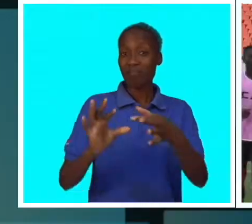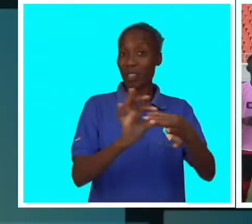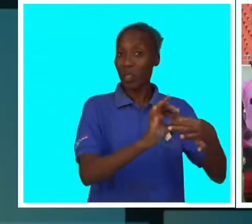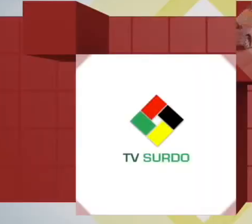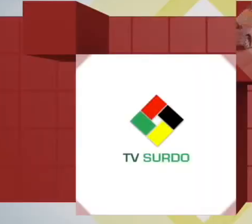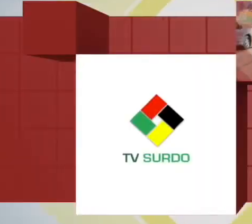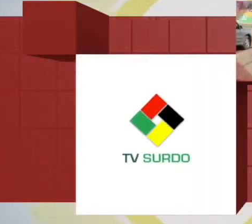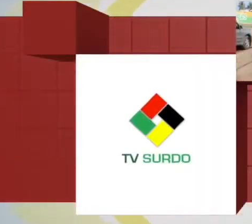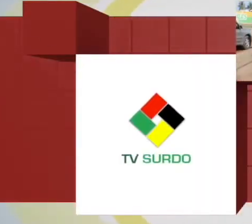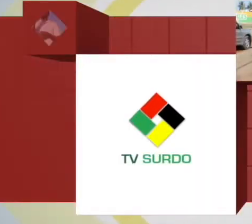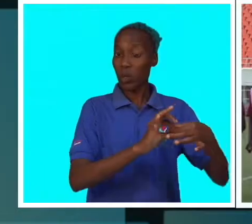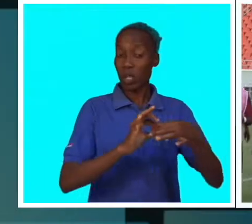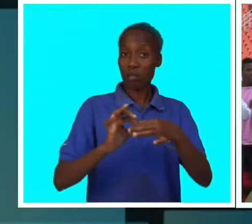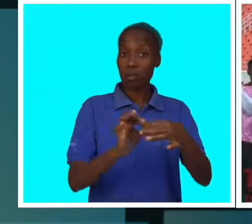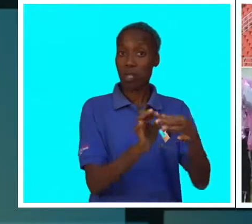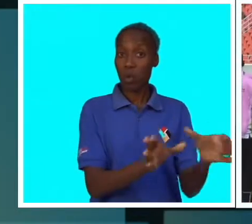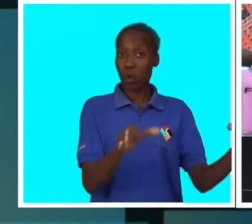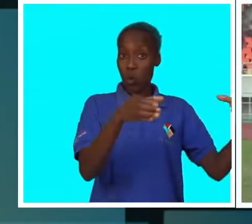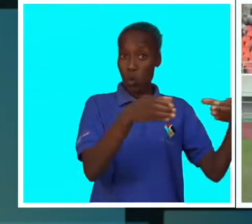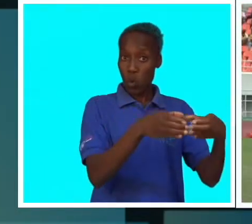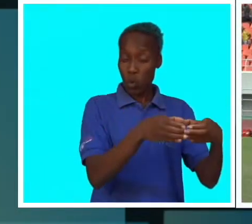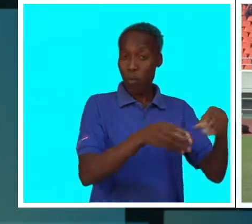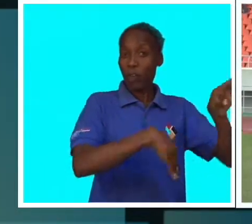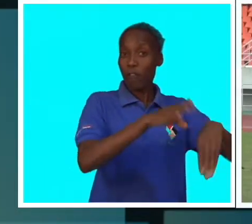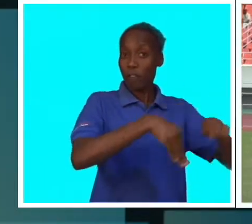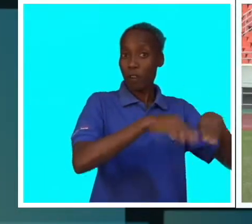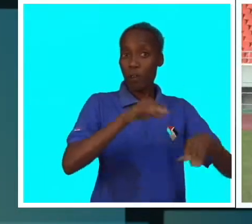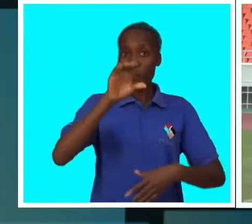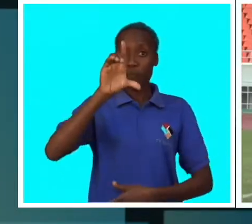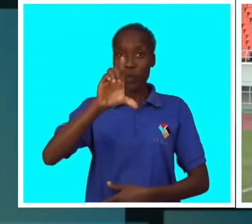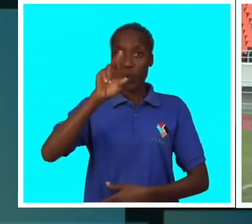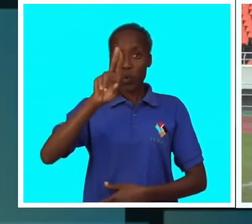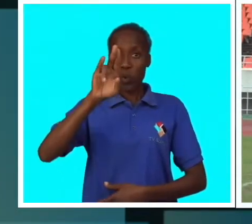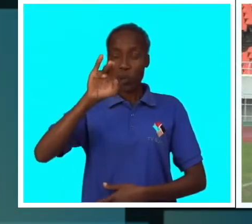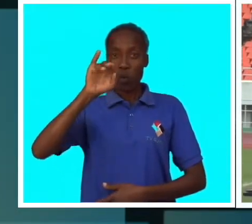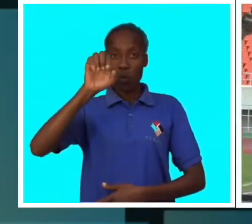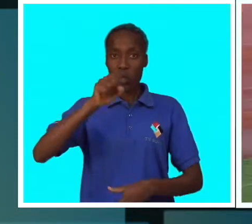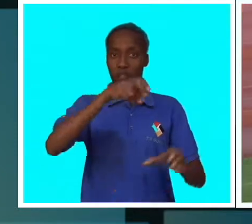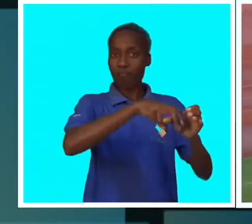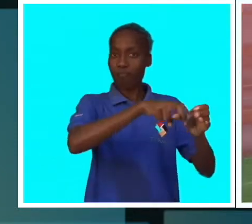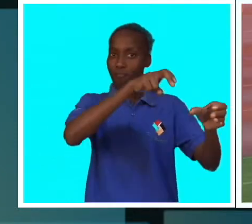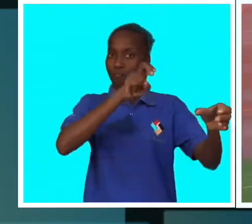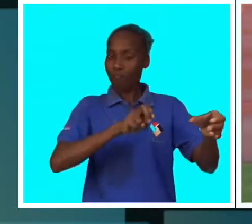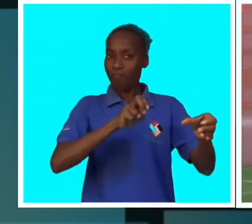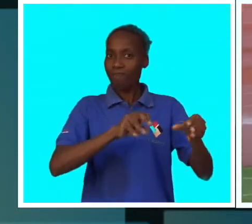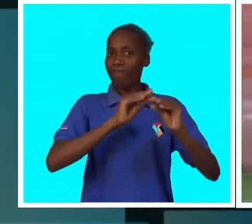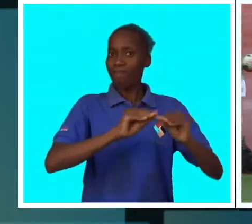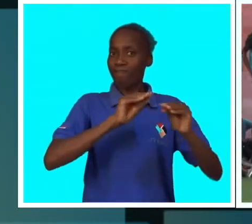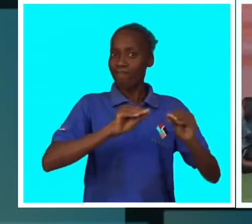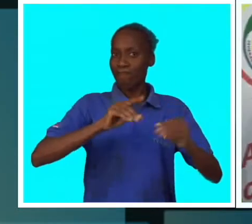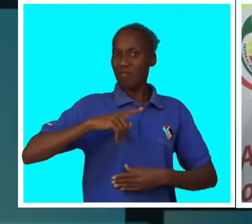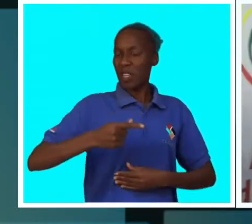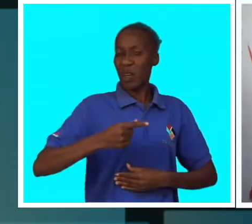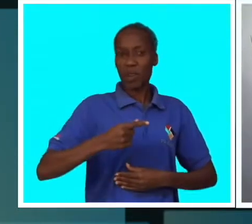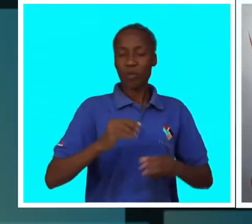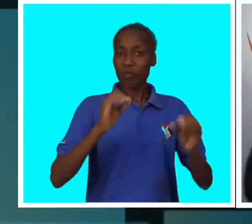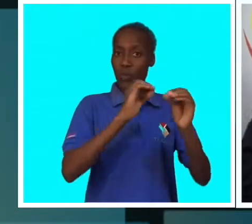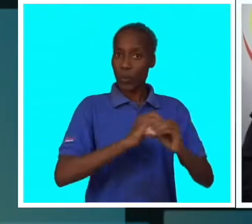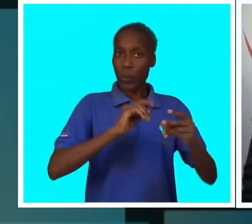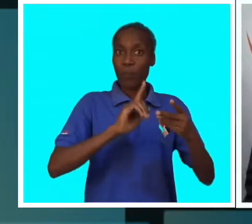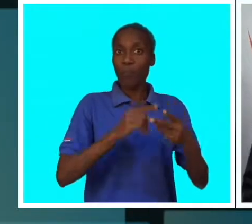de entendimento devido à equipa técnica dos Mambas. Luís Gonçalves já não é mais selecionador nacional